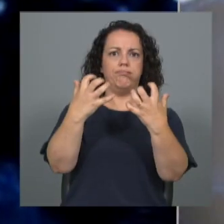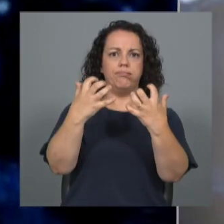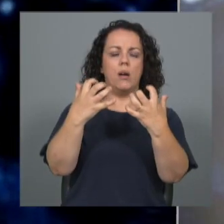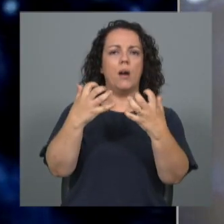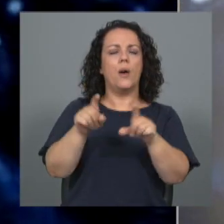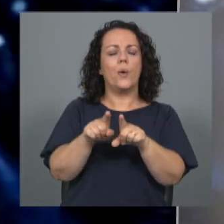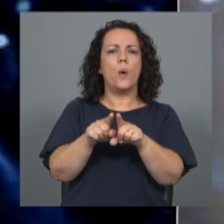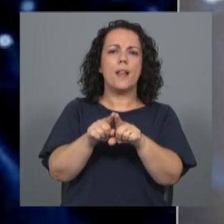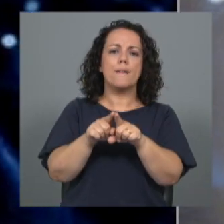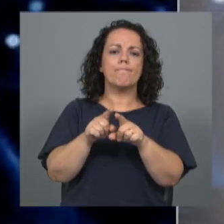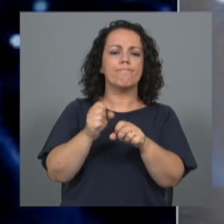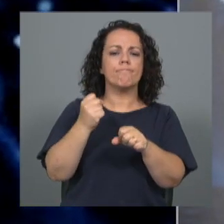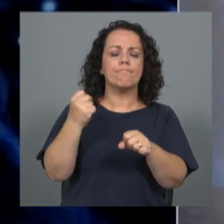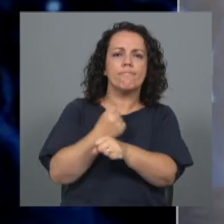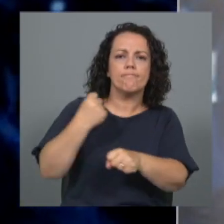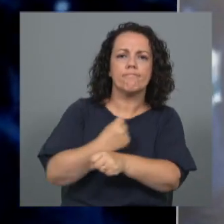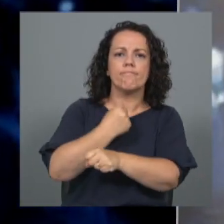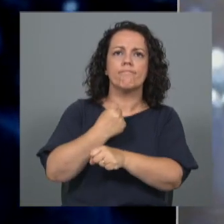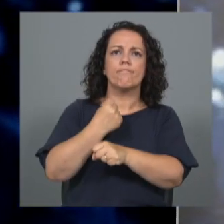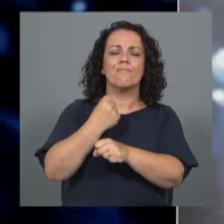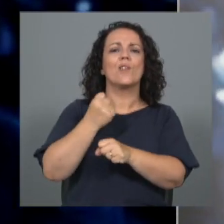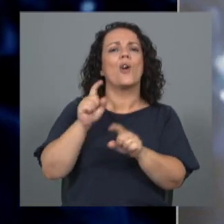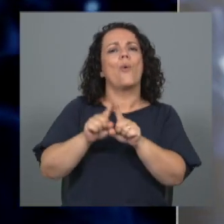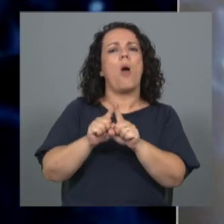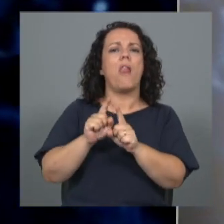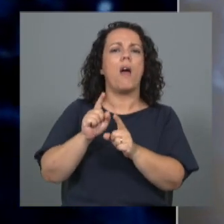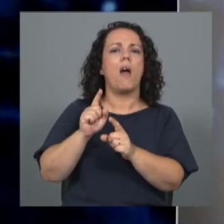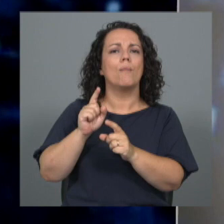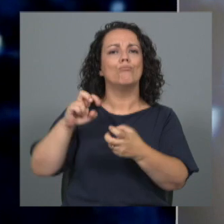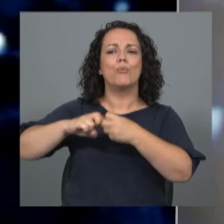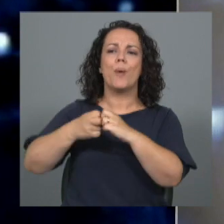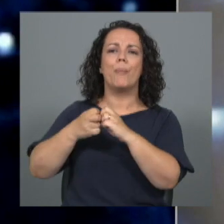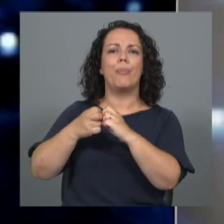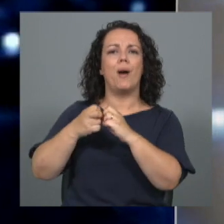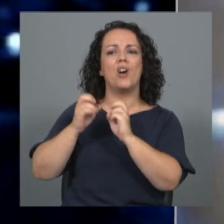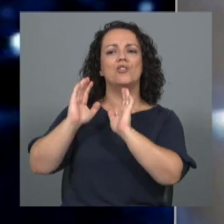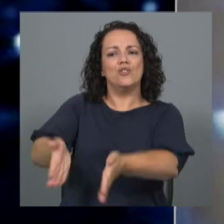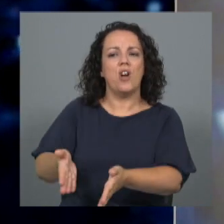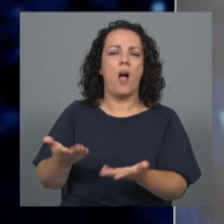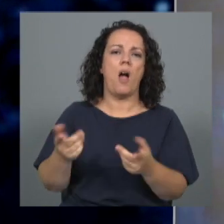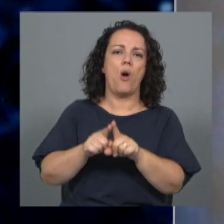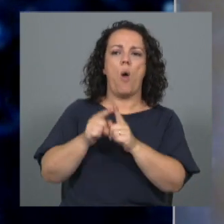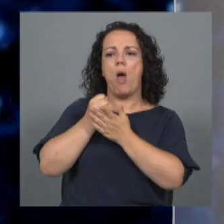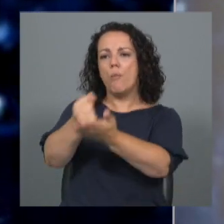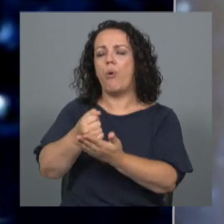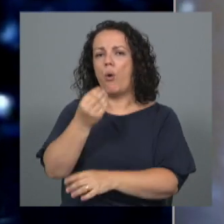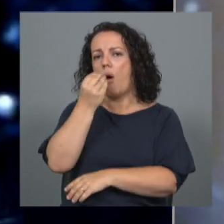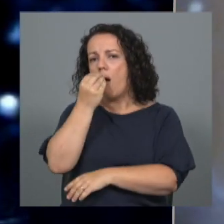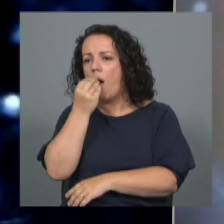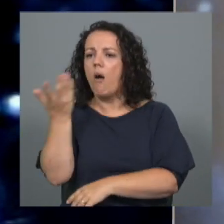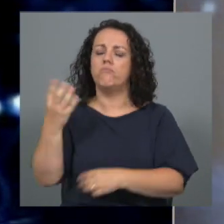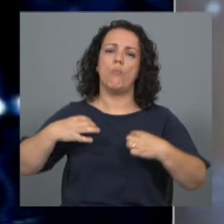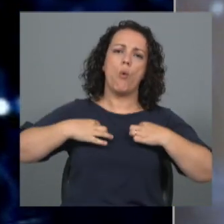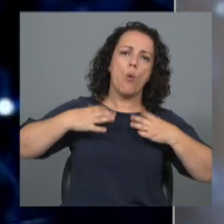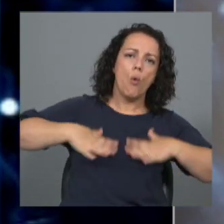ação, um trabalho que se faz a jusante do problema, não é? O apoio alimentar, de roupas, àqueles que